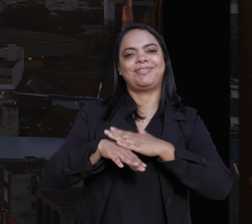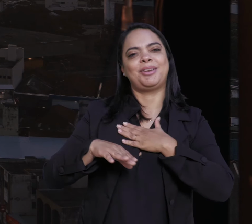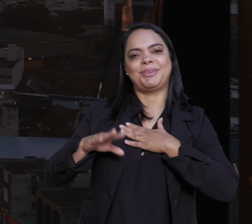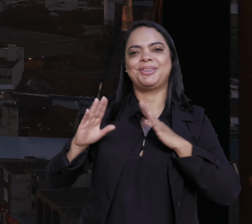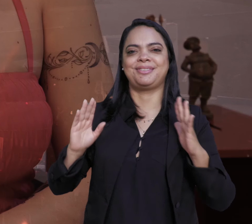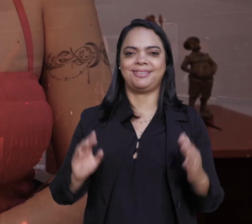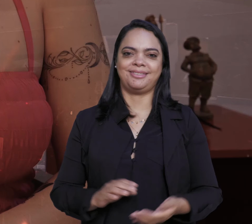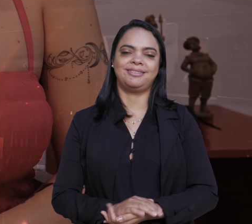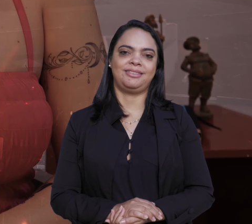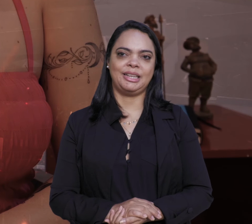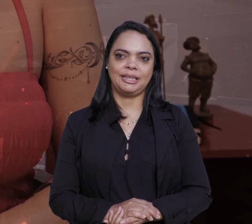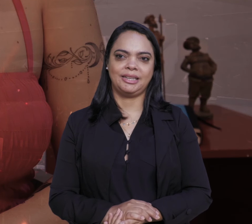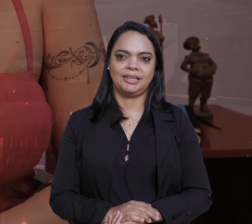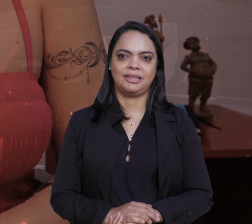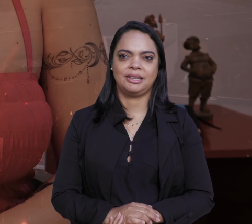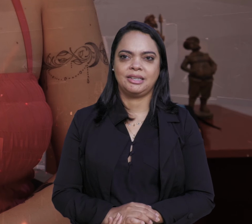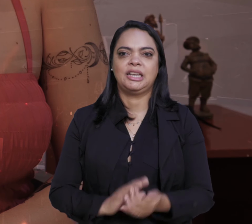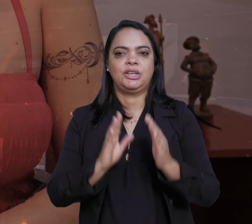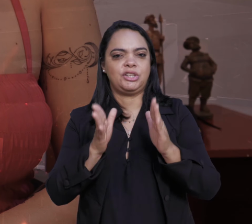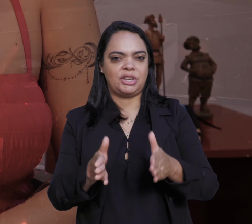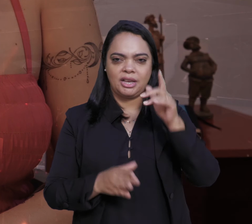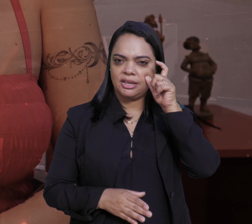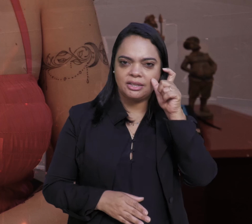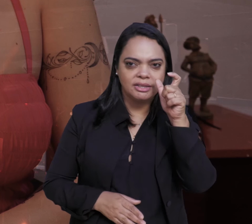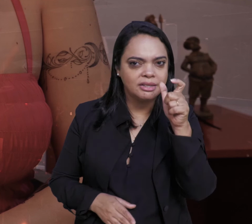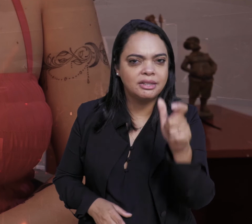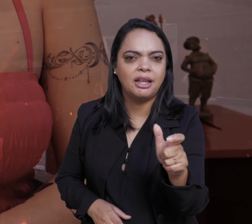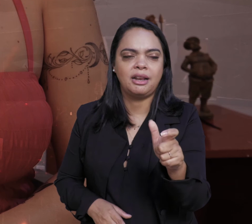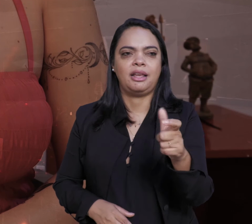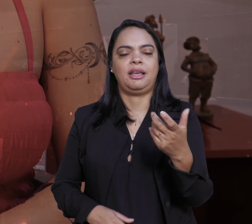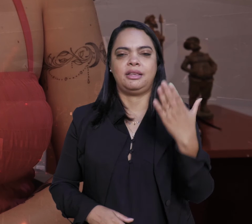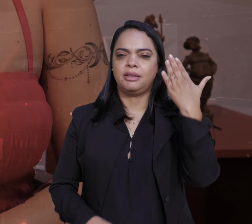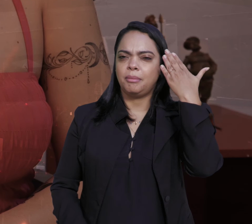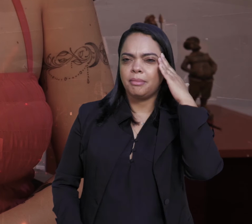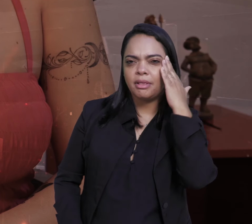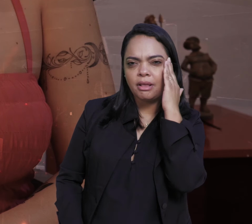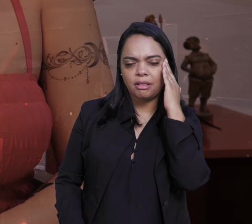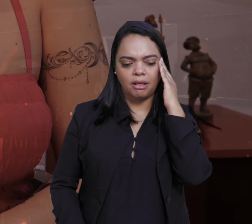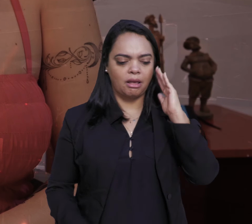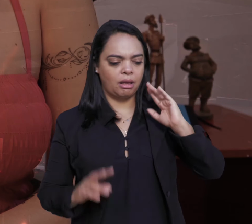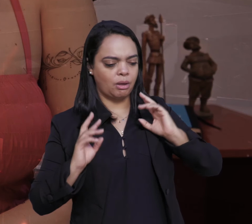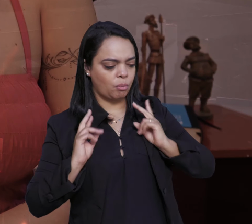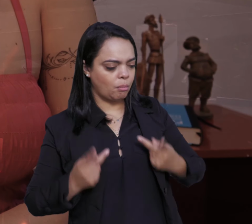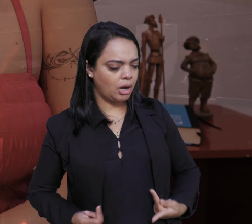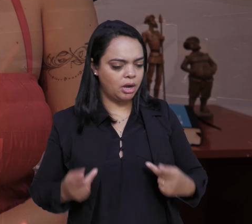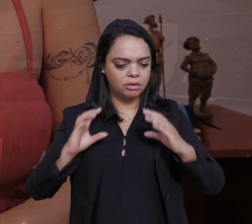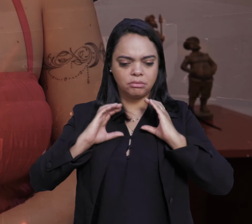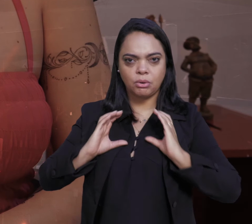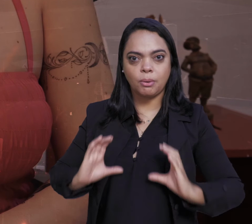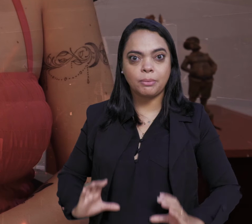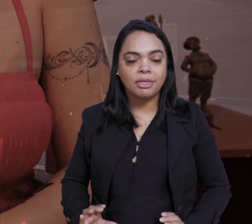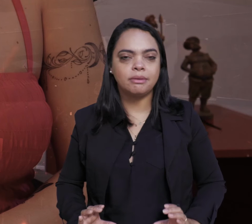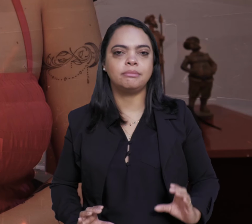forma. Eu já tinha um interesse para entender a subjetividade humana, o comportamento